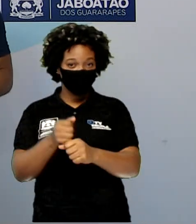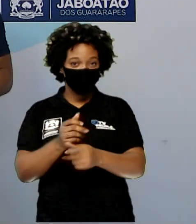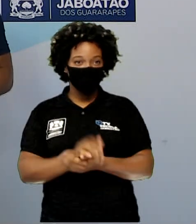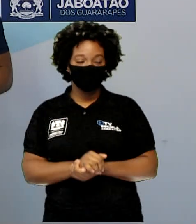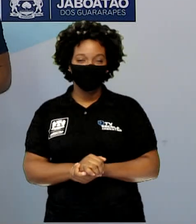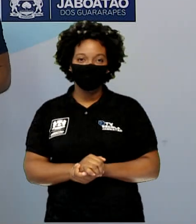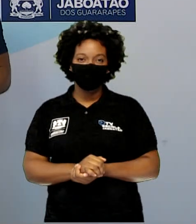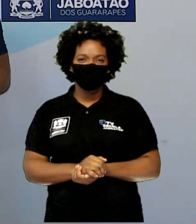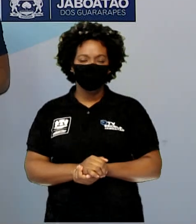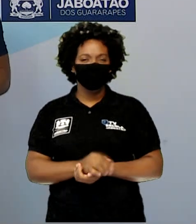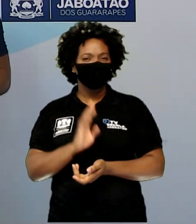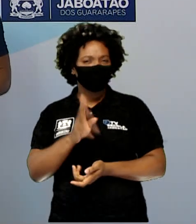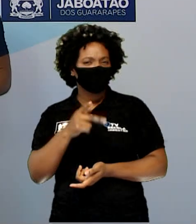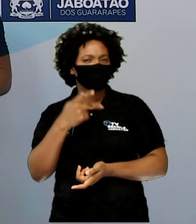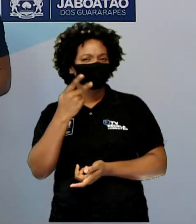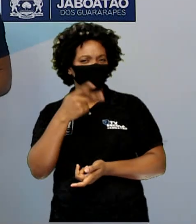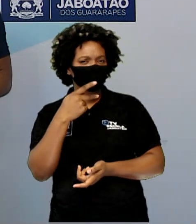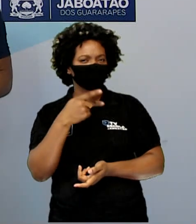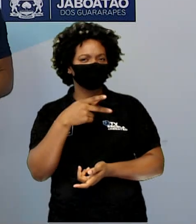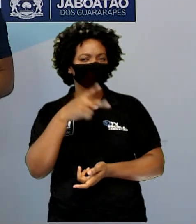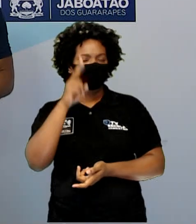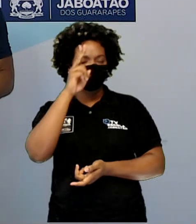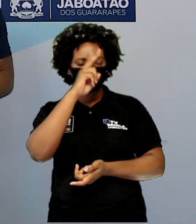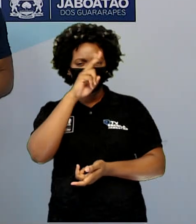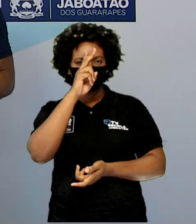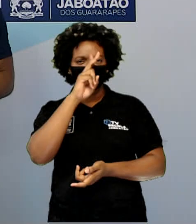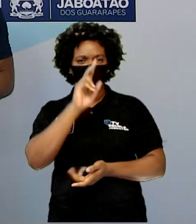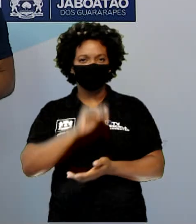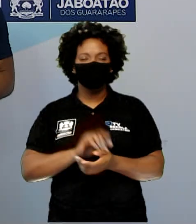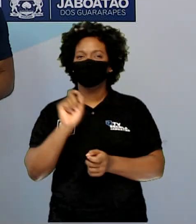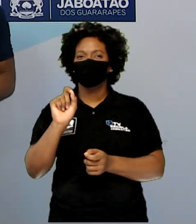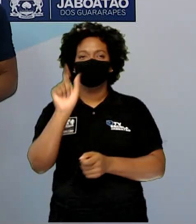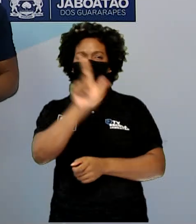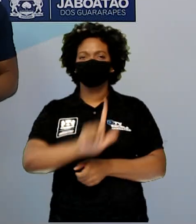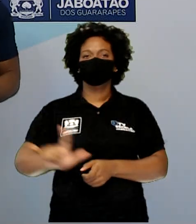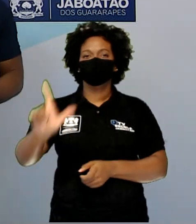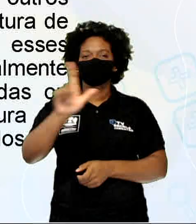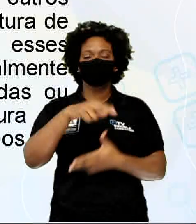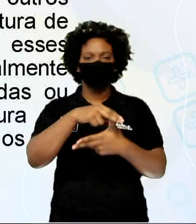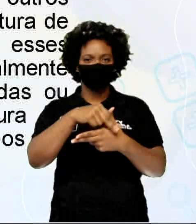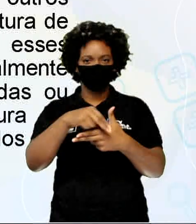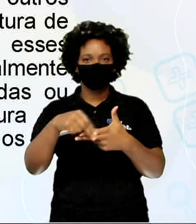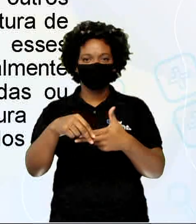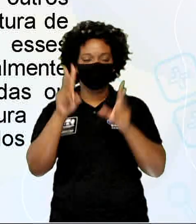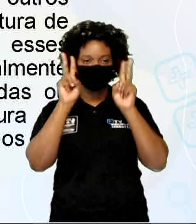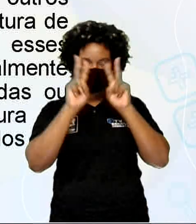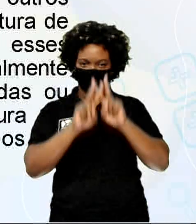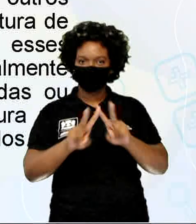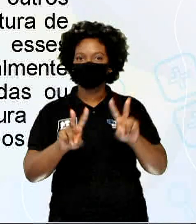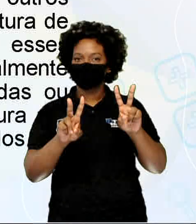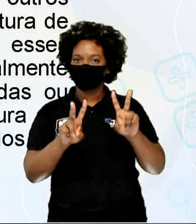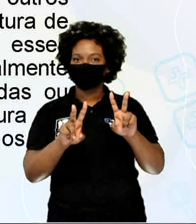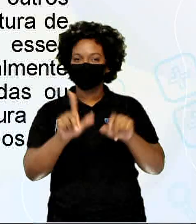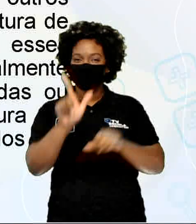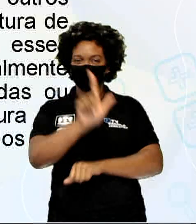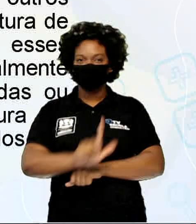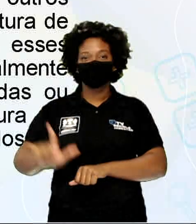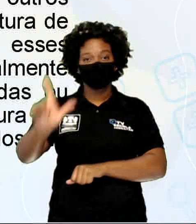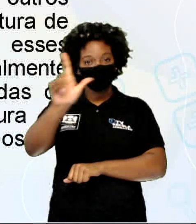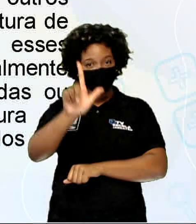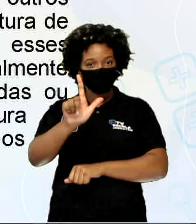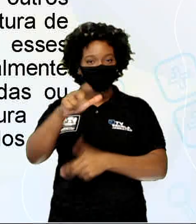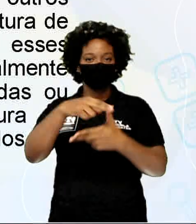Já que falamos sobre cordel, vamos relembrar o que é literatura de cordel. Vejam, a literatura de